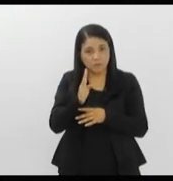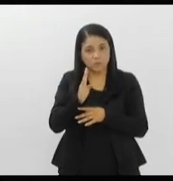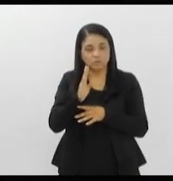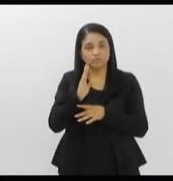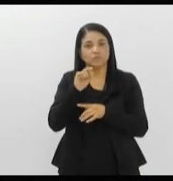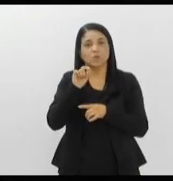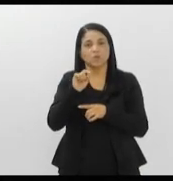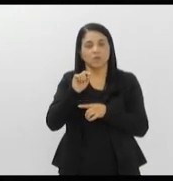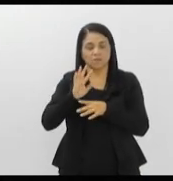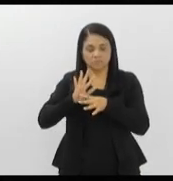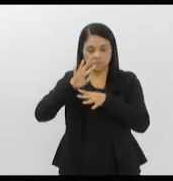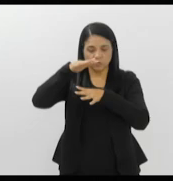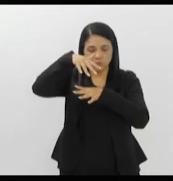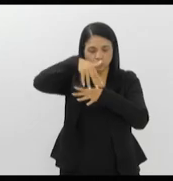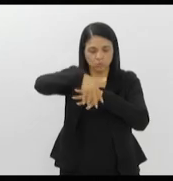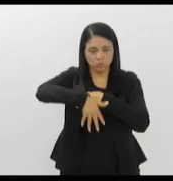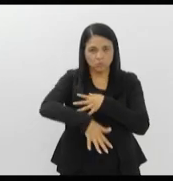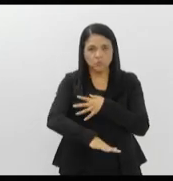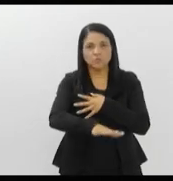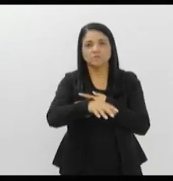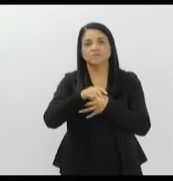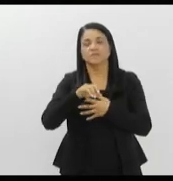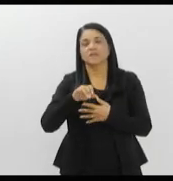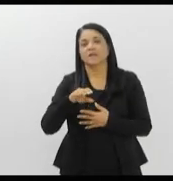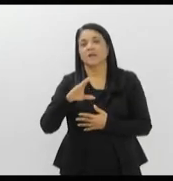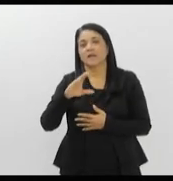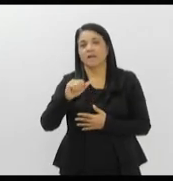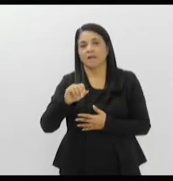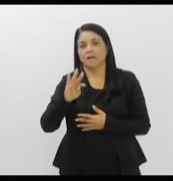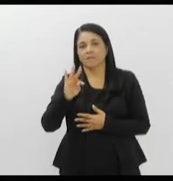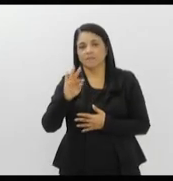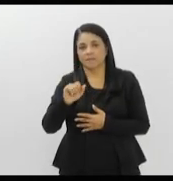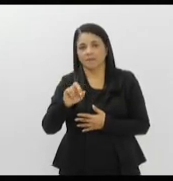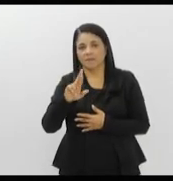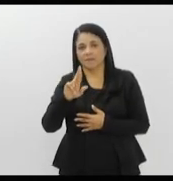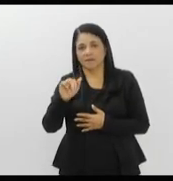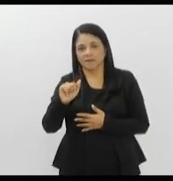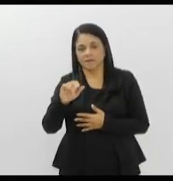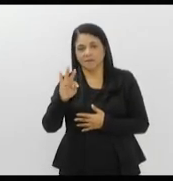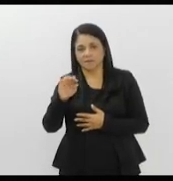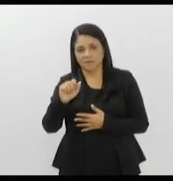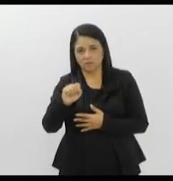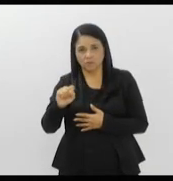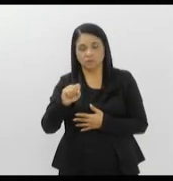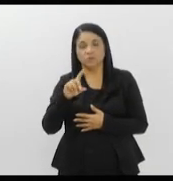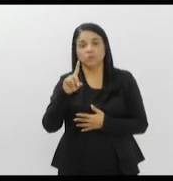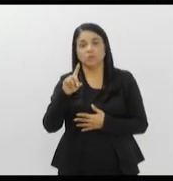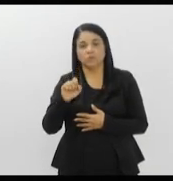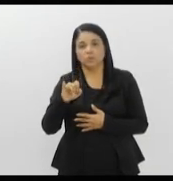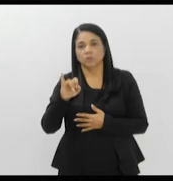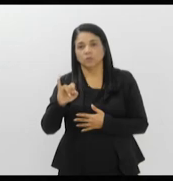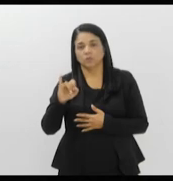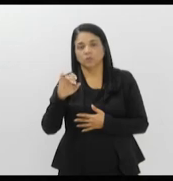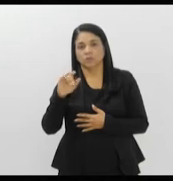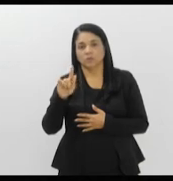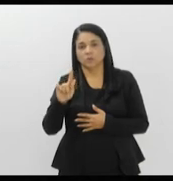cataratas do Iguaçu. E o segundo ponto era o nosso querido